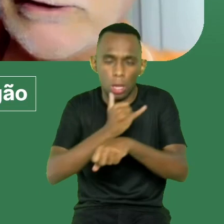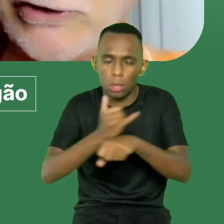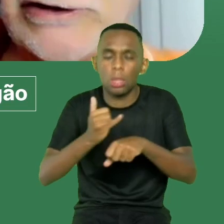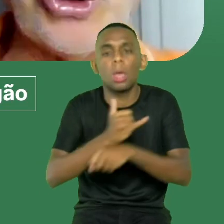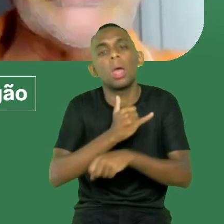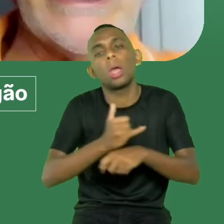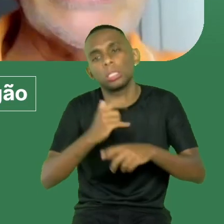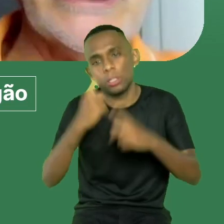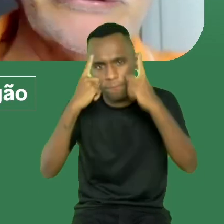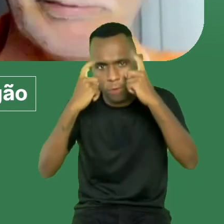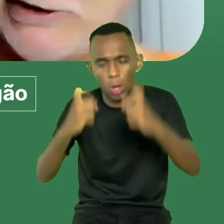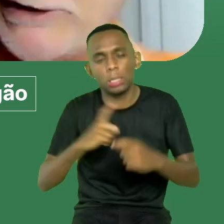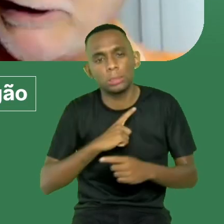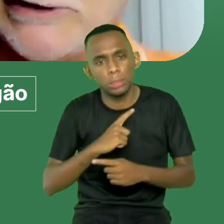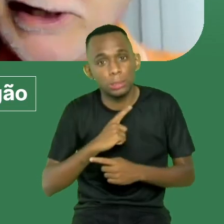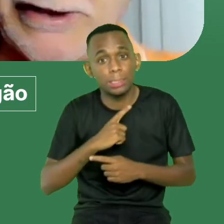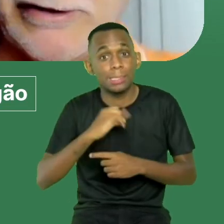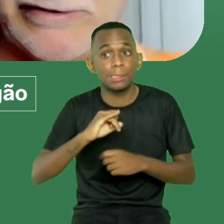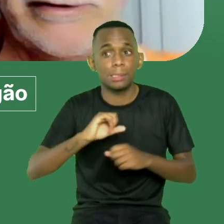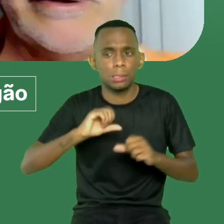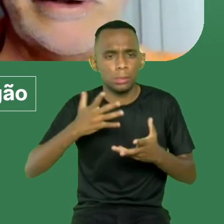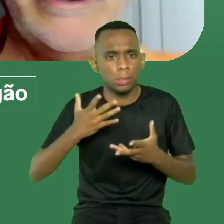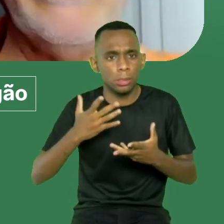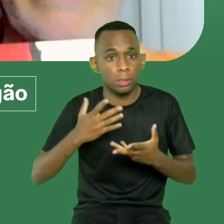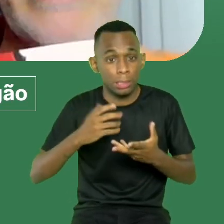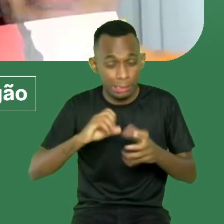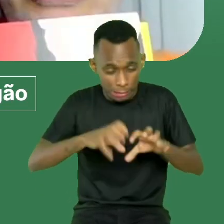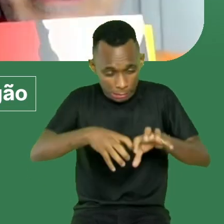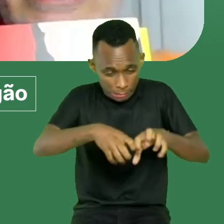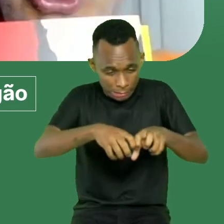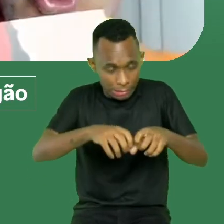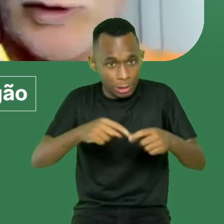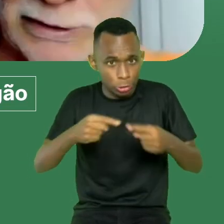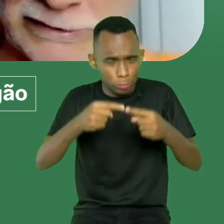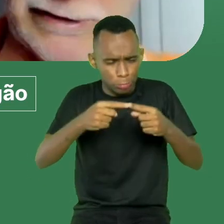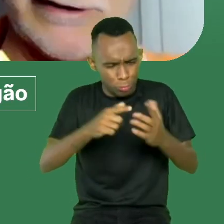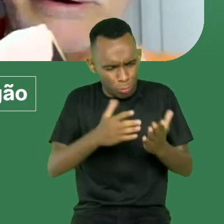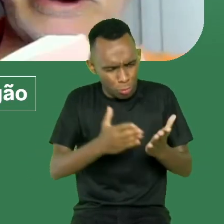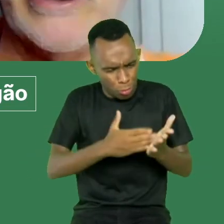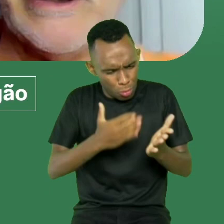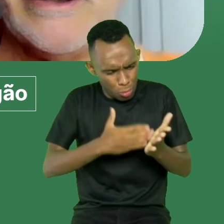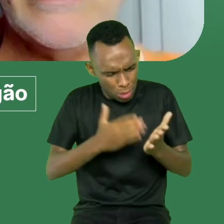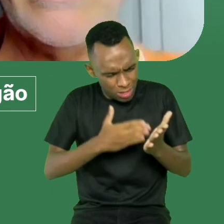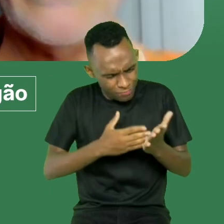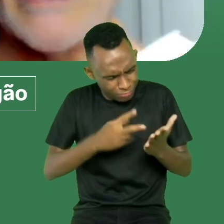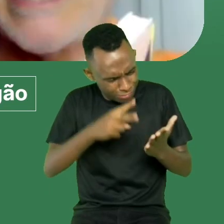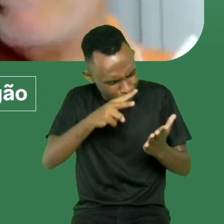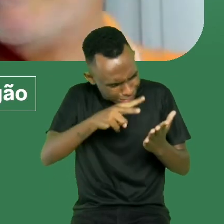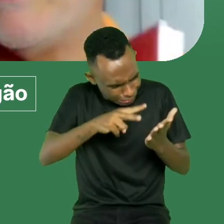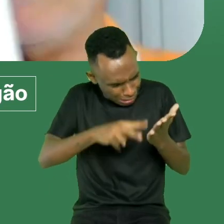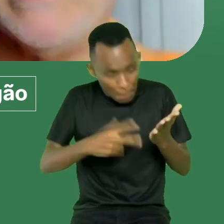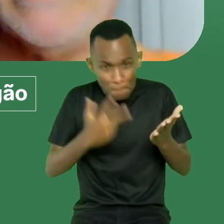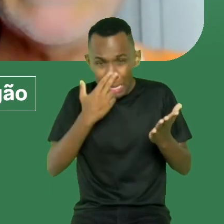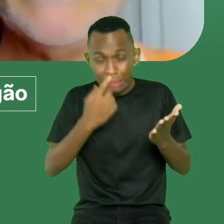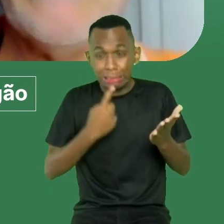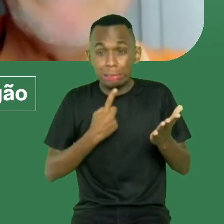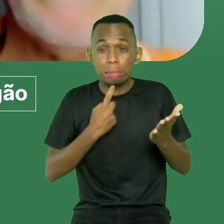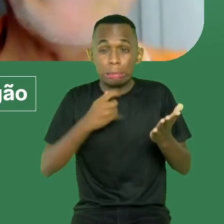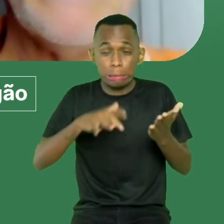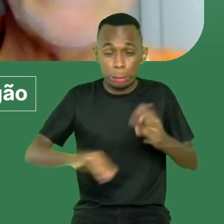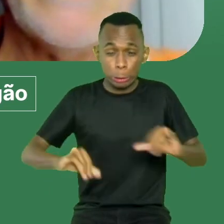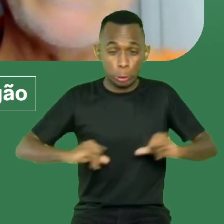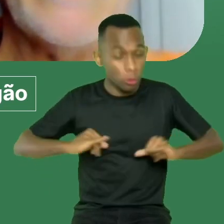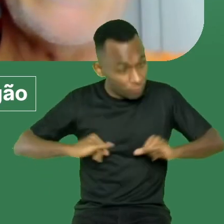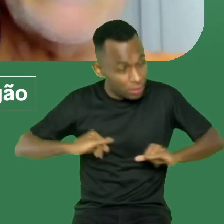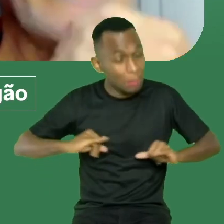páginas. Se você torcer esse livro, pode sair sangue. Ele é vermelho, não é à toa, assim, que É ele tem verdade, mas uma é capa importante vermelha. trazer